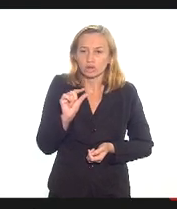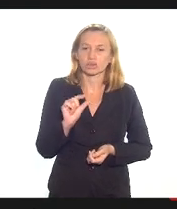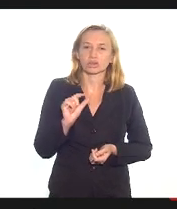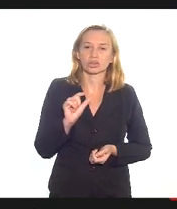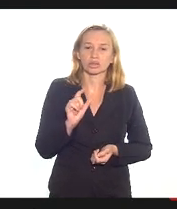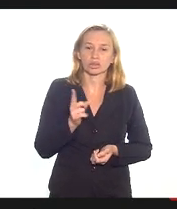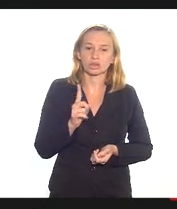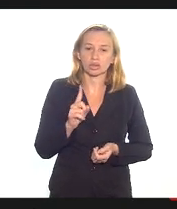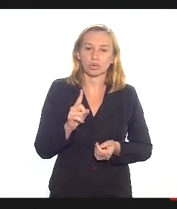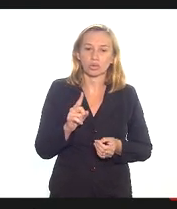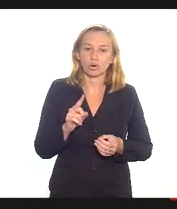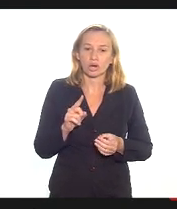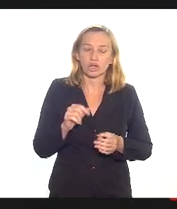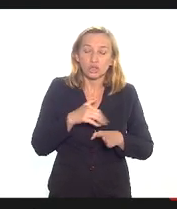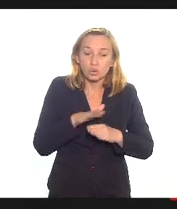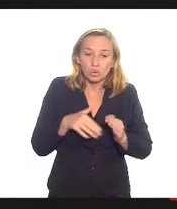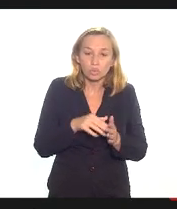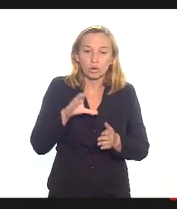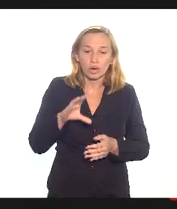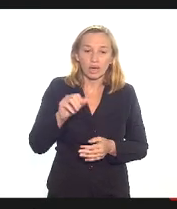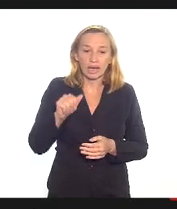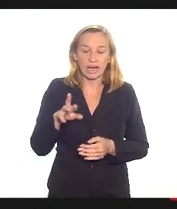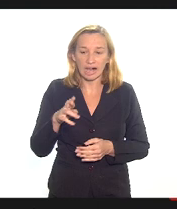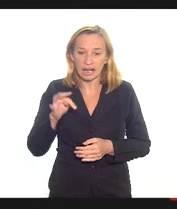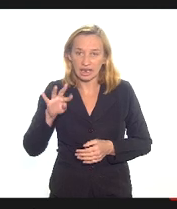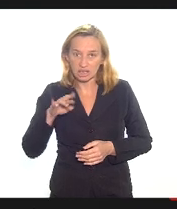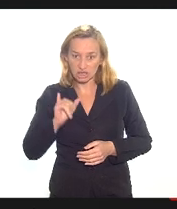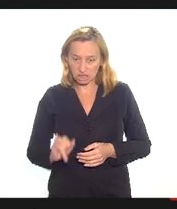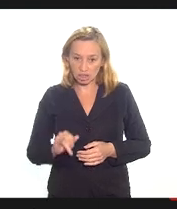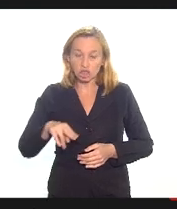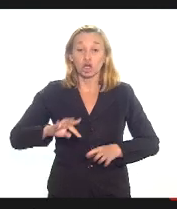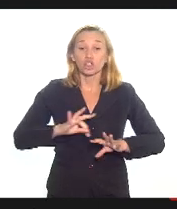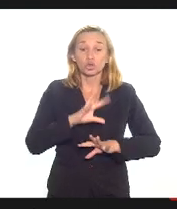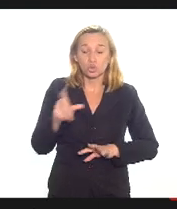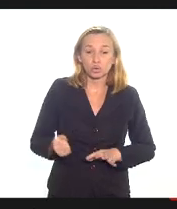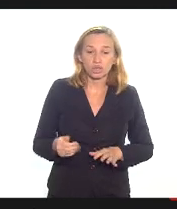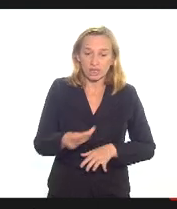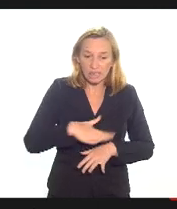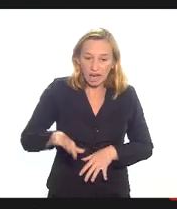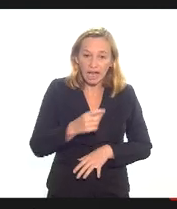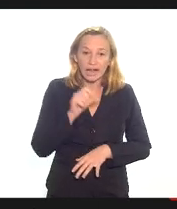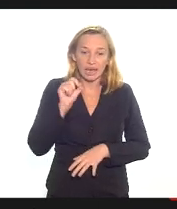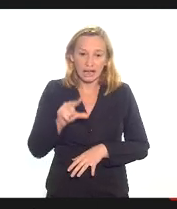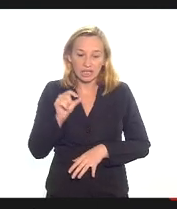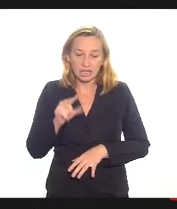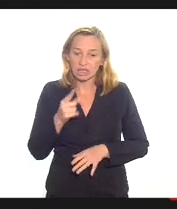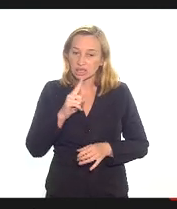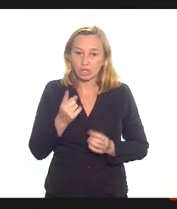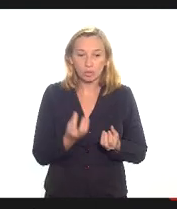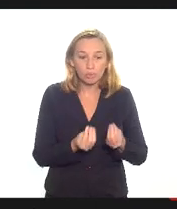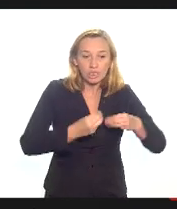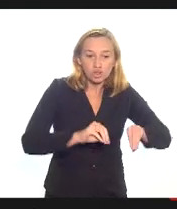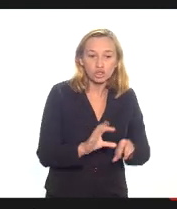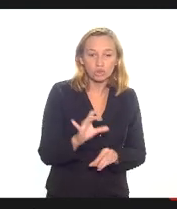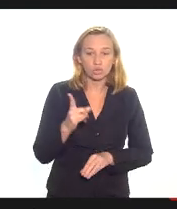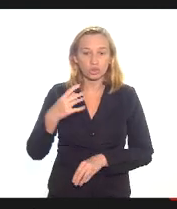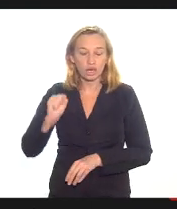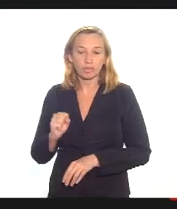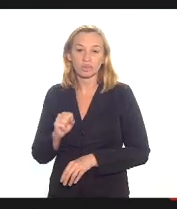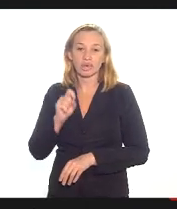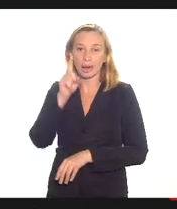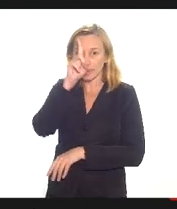Caratinga. Tudo isso que está na área azul, que não afeta os campos estão em